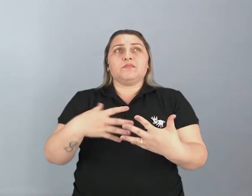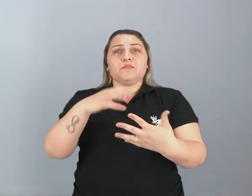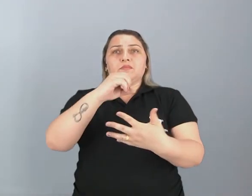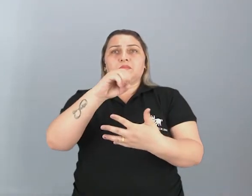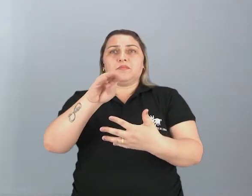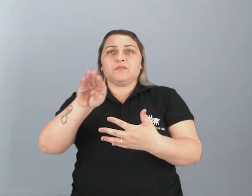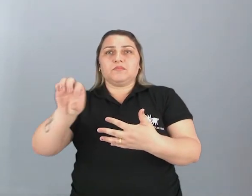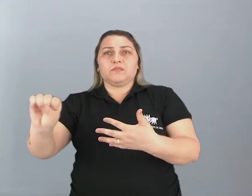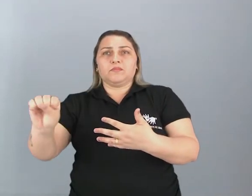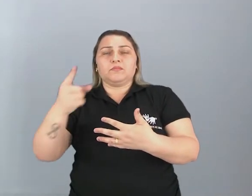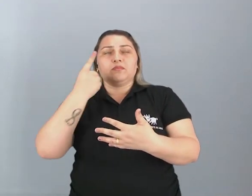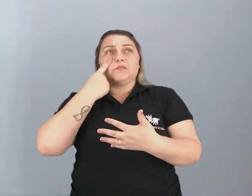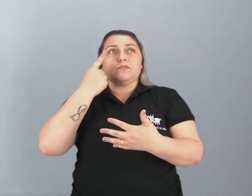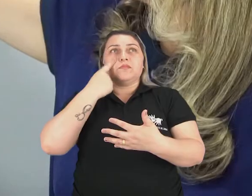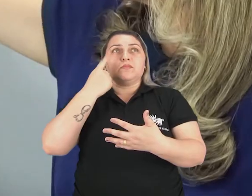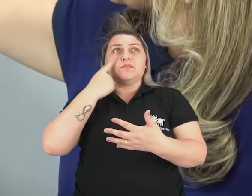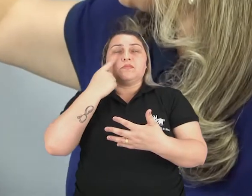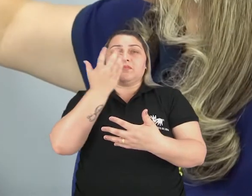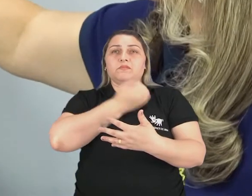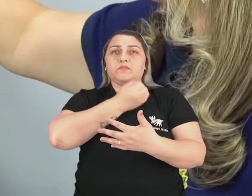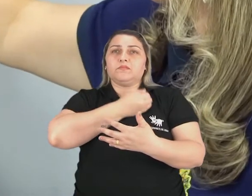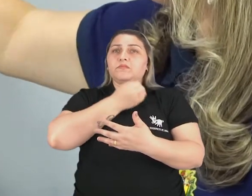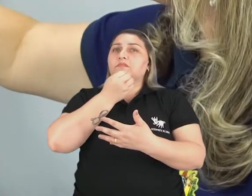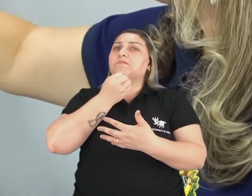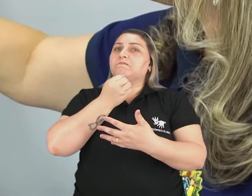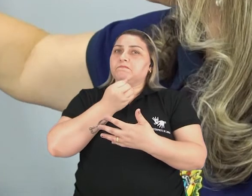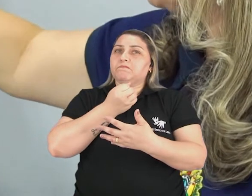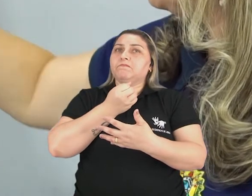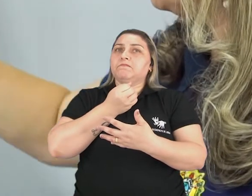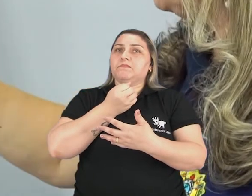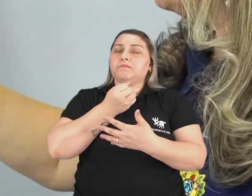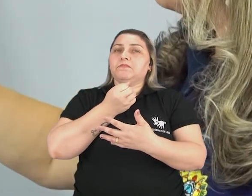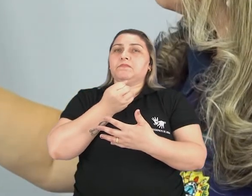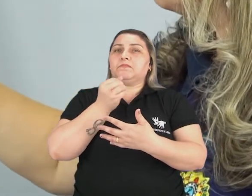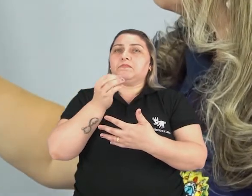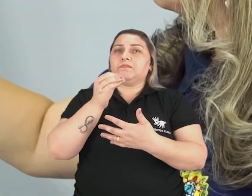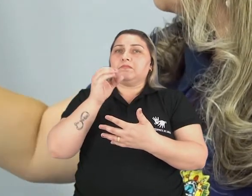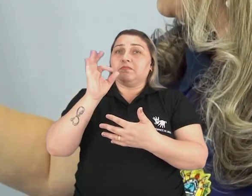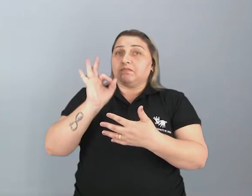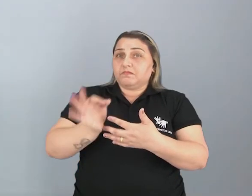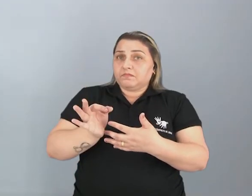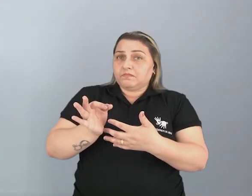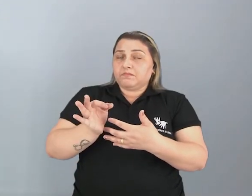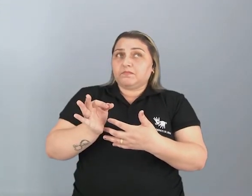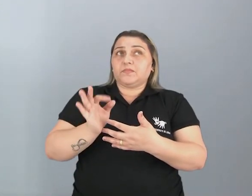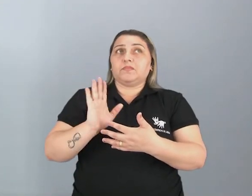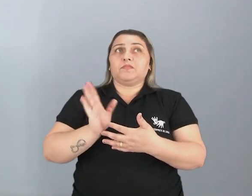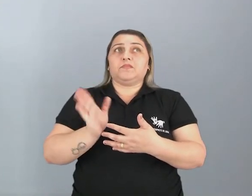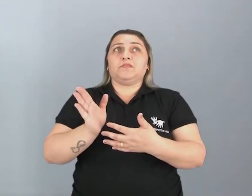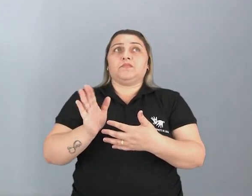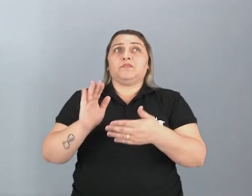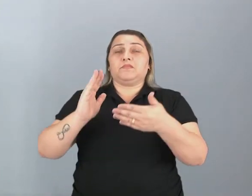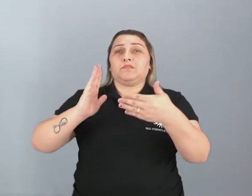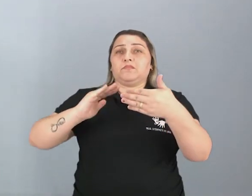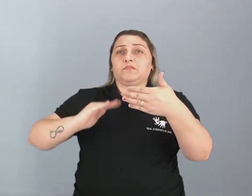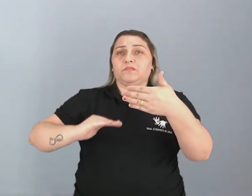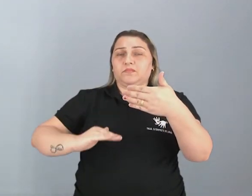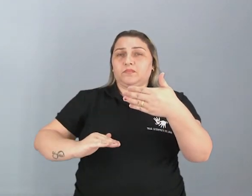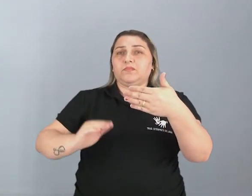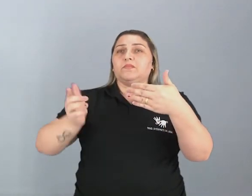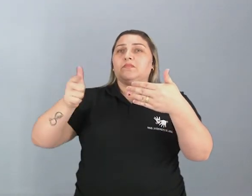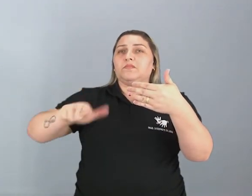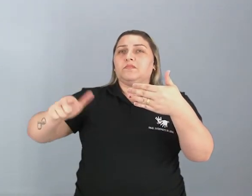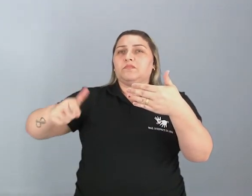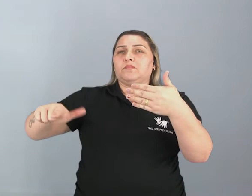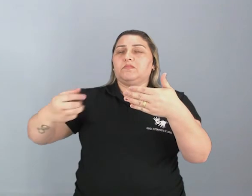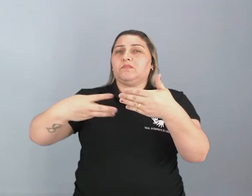só. Esses outros deram números exatos, né? Olha aqui. Já esses,